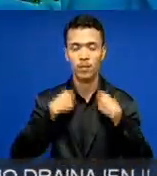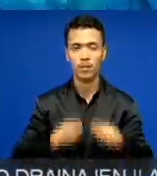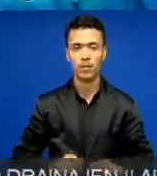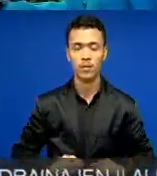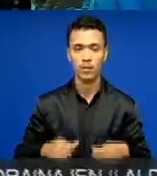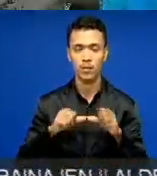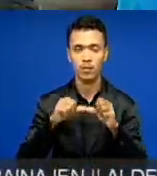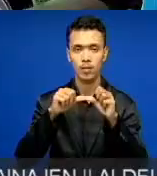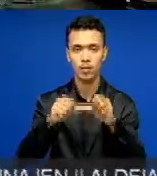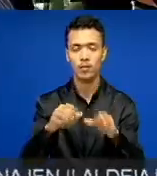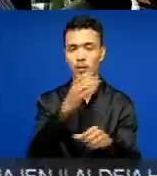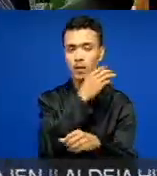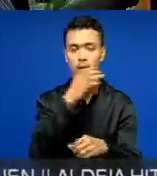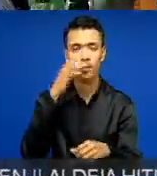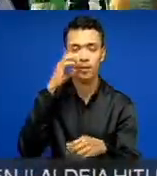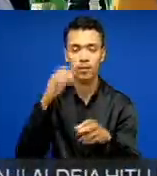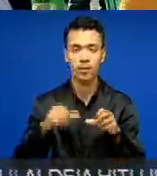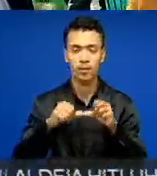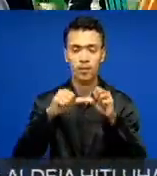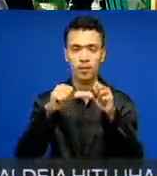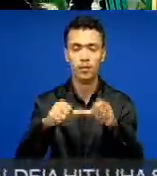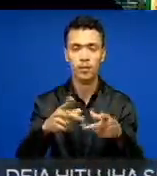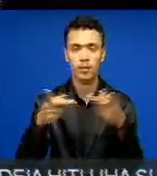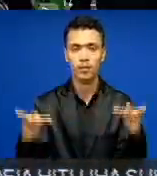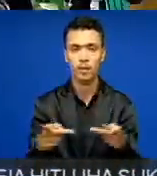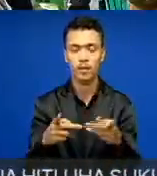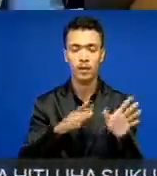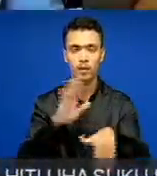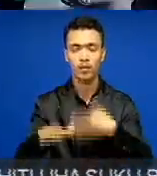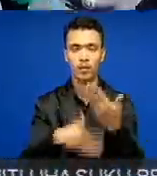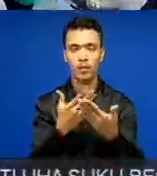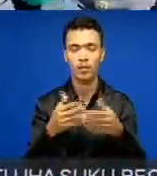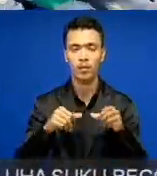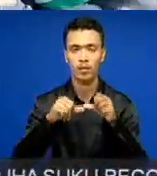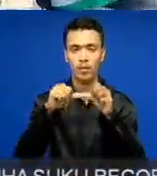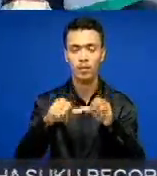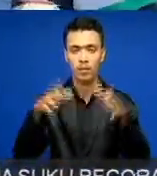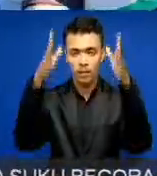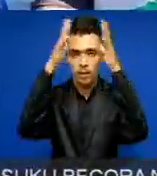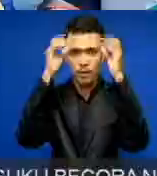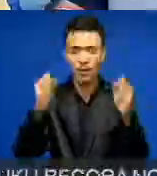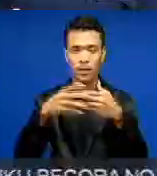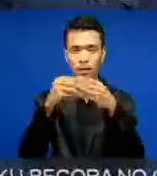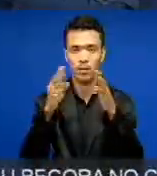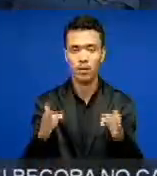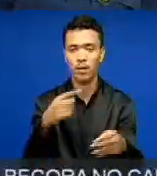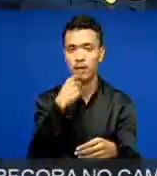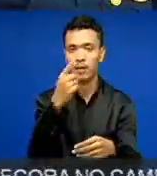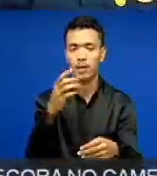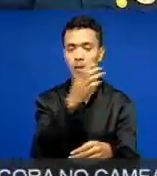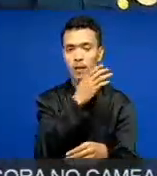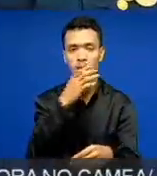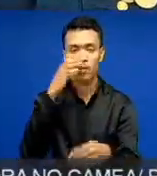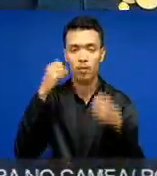parte da agricultura no lado. Setor do outro lado. Presidente Autoridade Nehatuir, setor